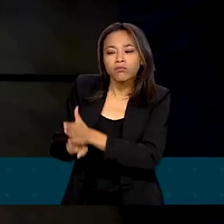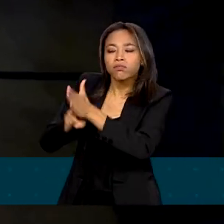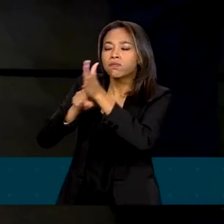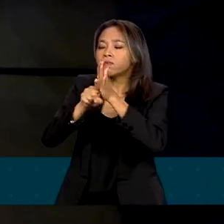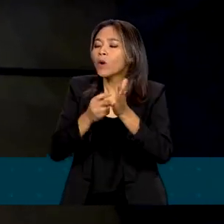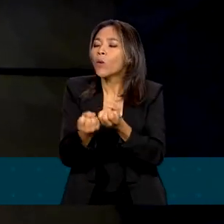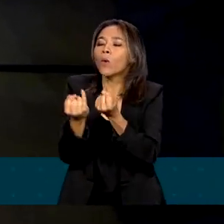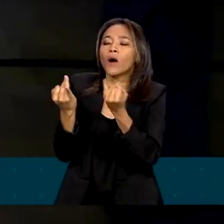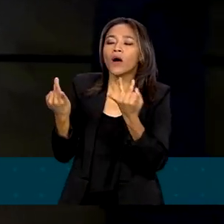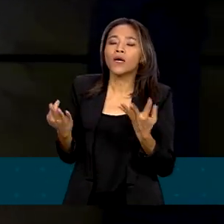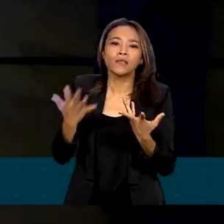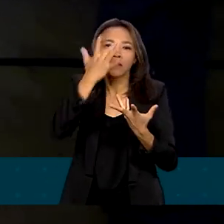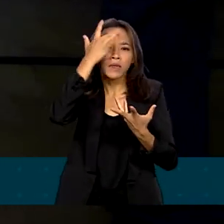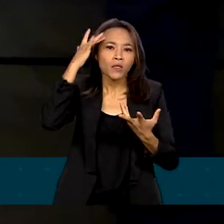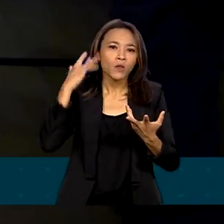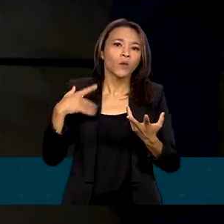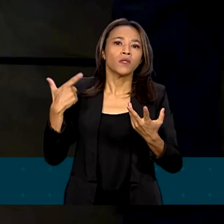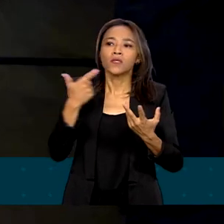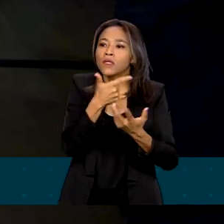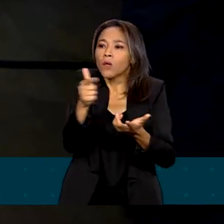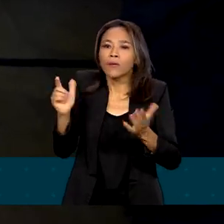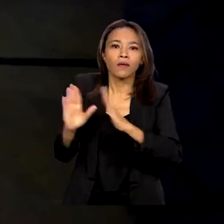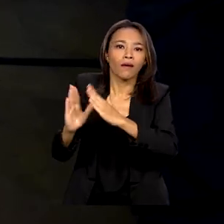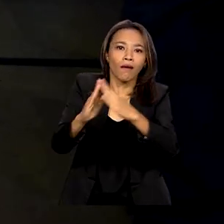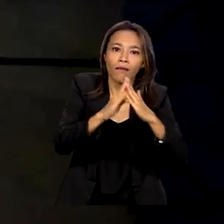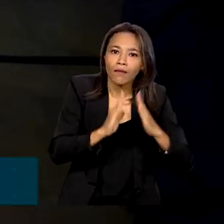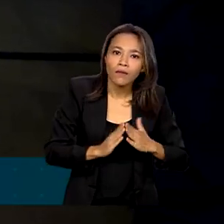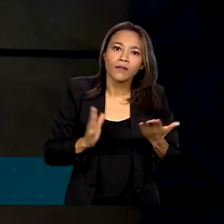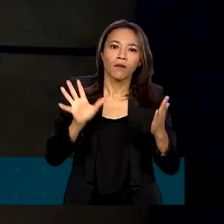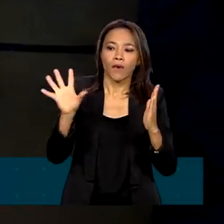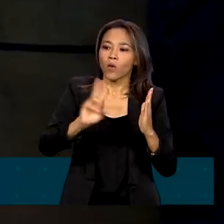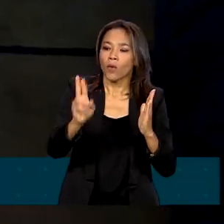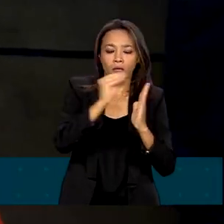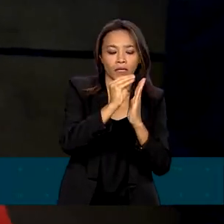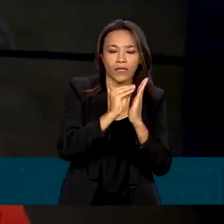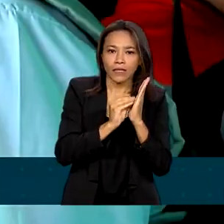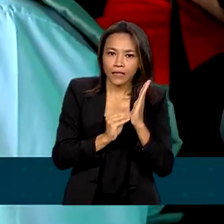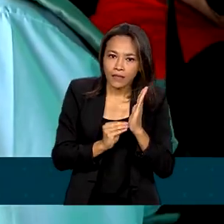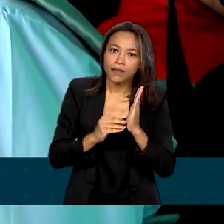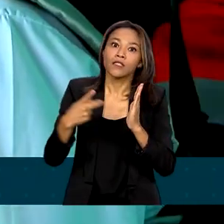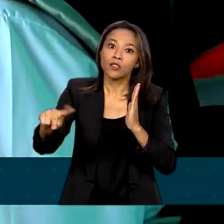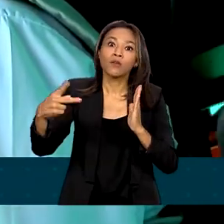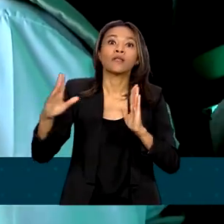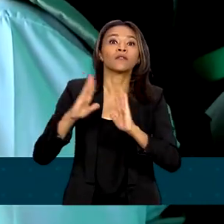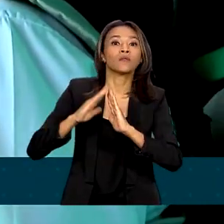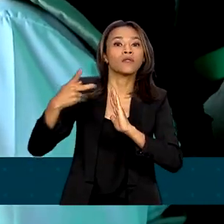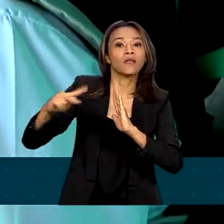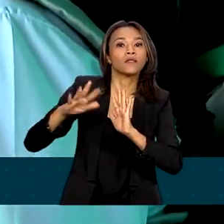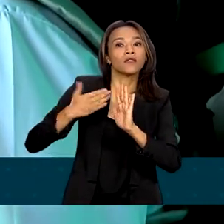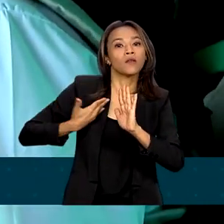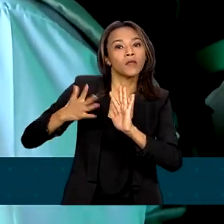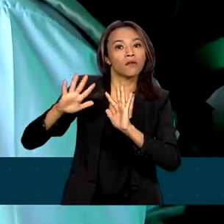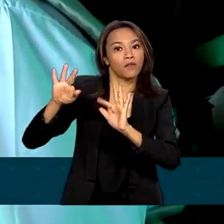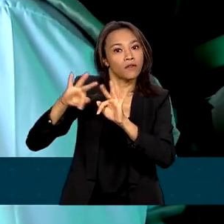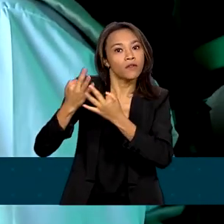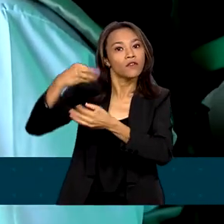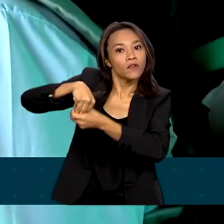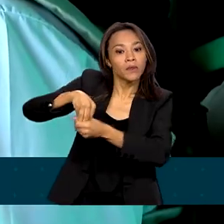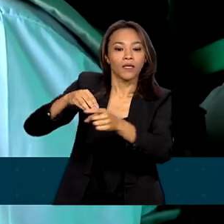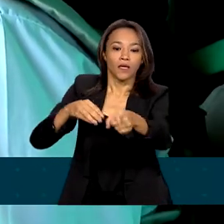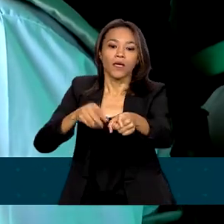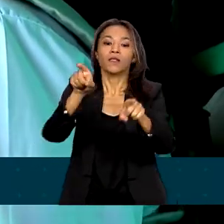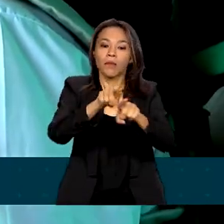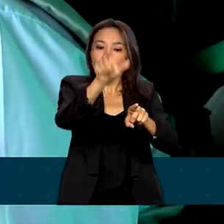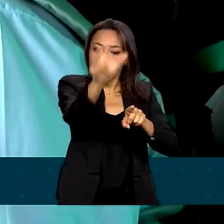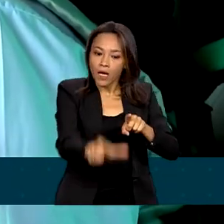e que a gente ainda está mapeando sou cerca de 600 pessoas abrigadas em casas de amigos e parentes o vice-presidente Geraldo Alckmin também